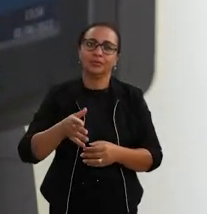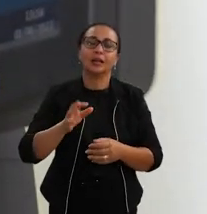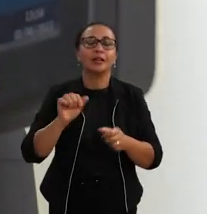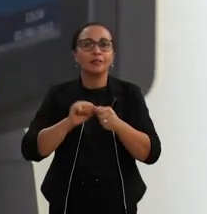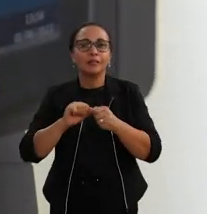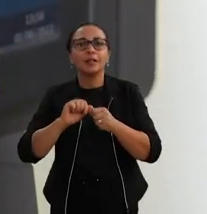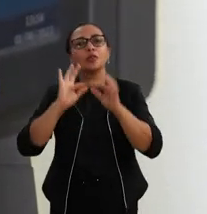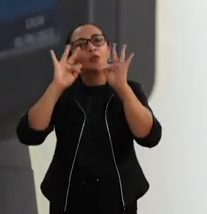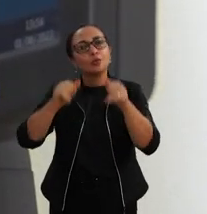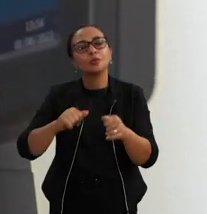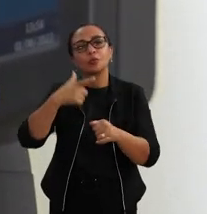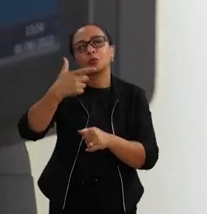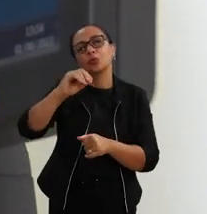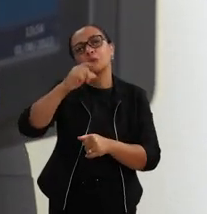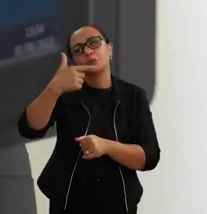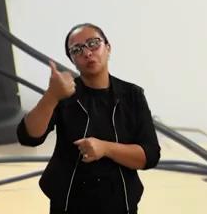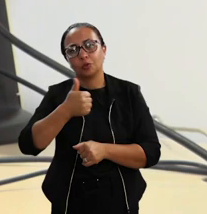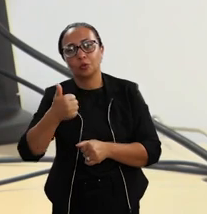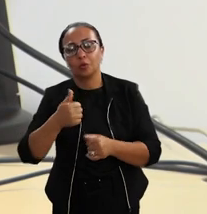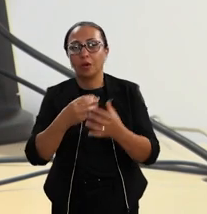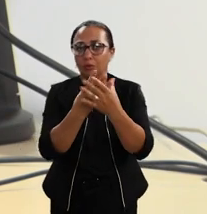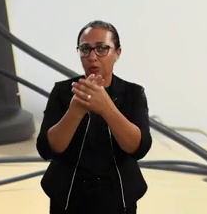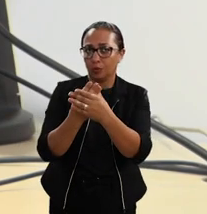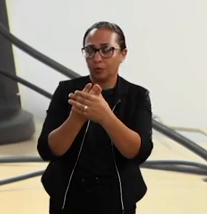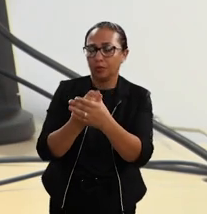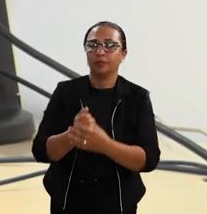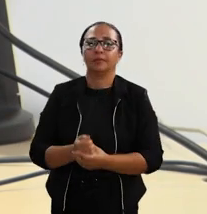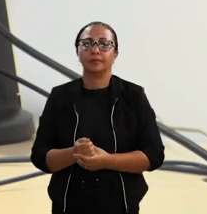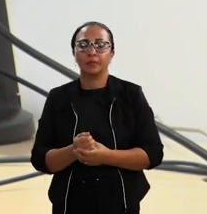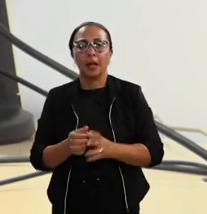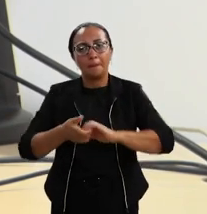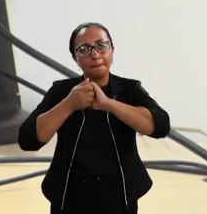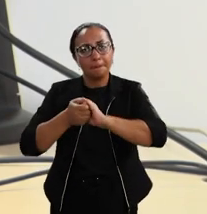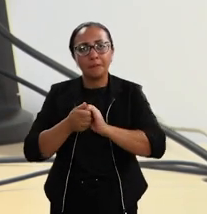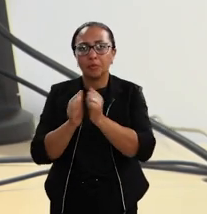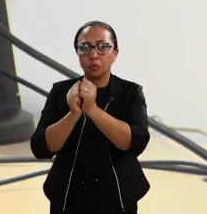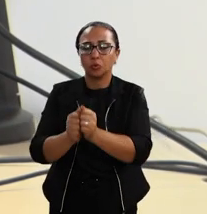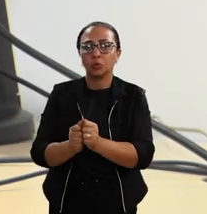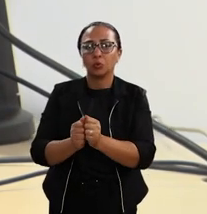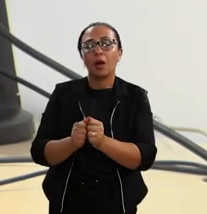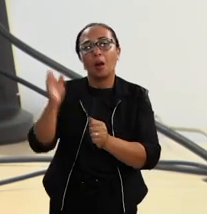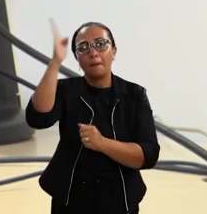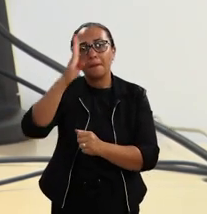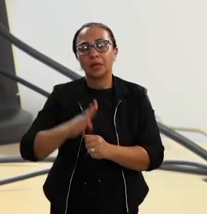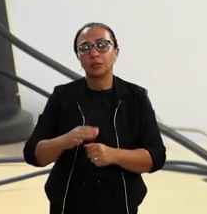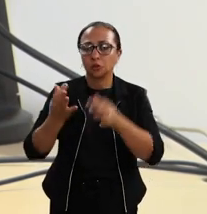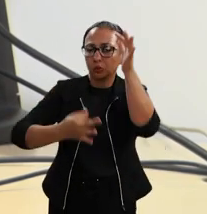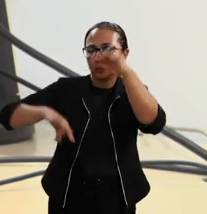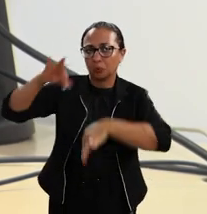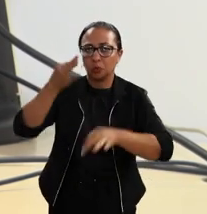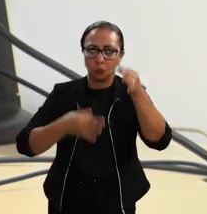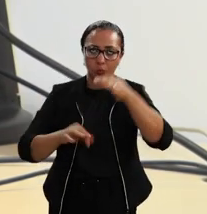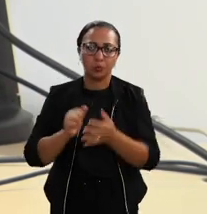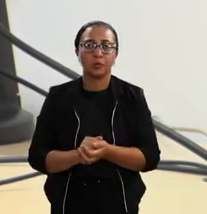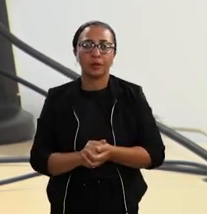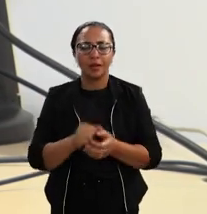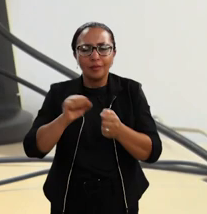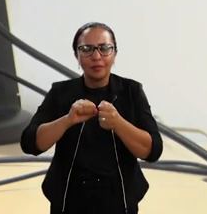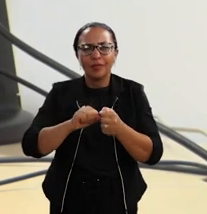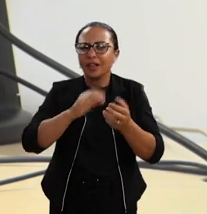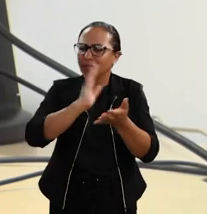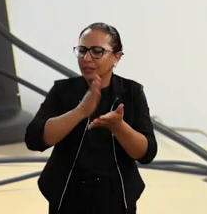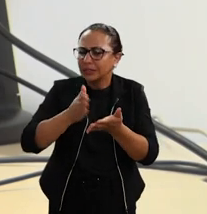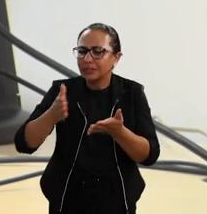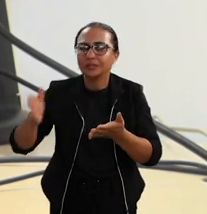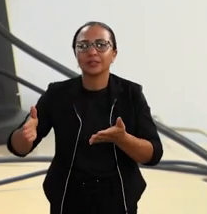foi realizada no final de 2021, aqui pela Universidade Federal de Sergipe, em parceria com a Childhood Brasil. A pesquisa faz